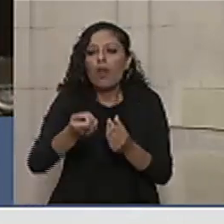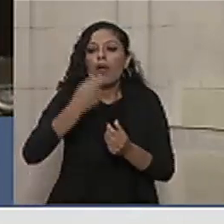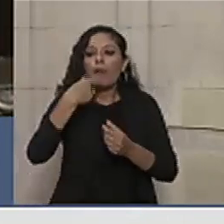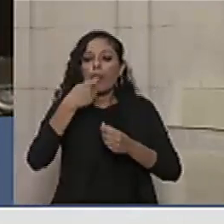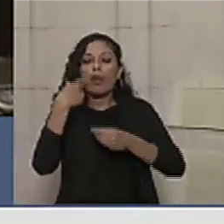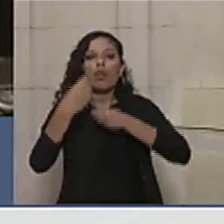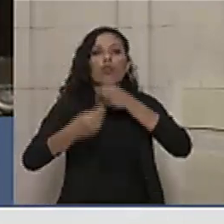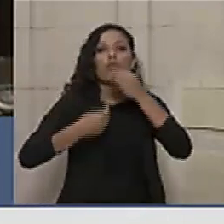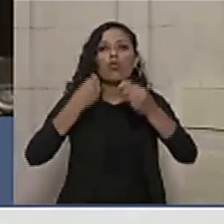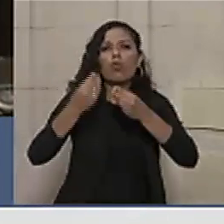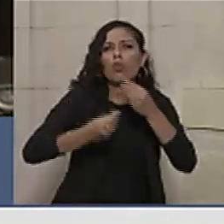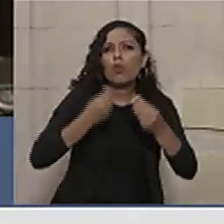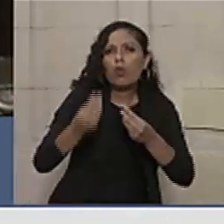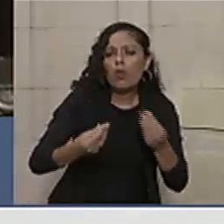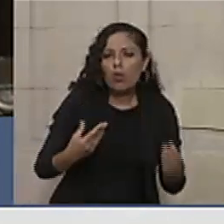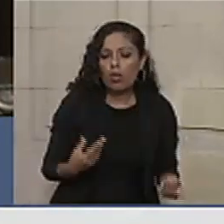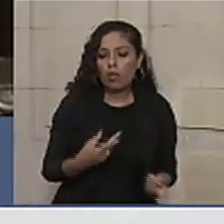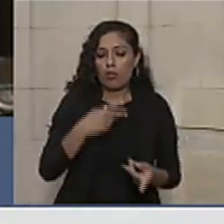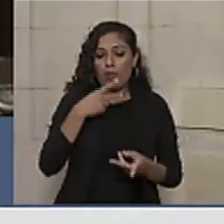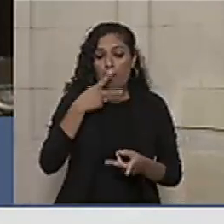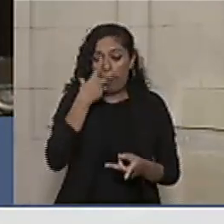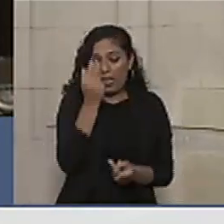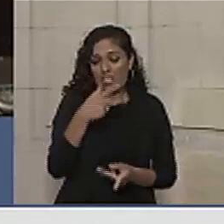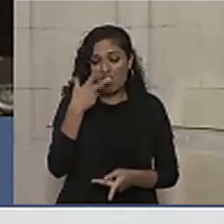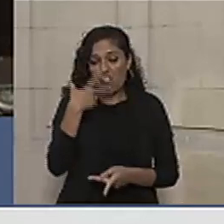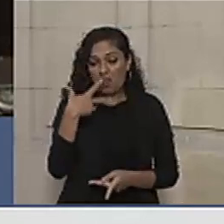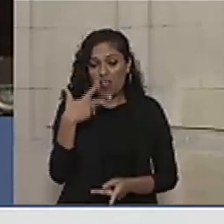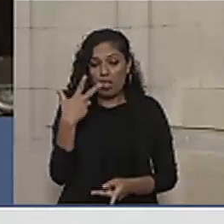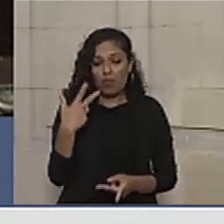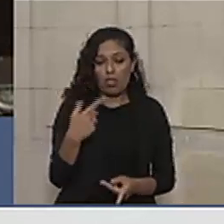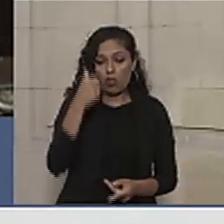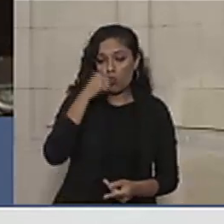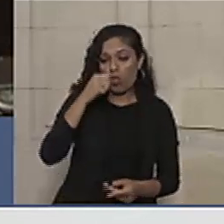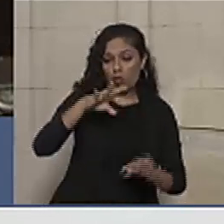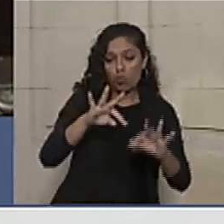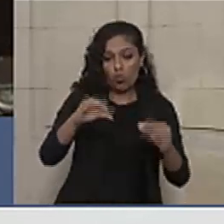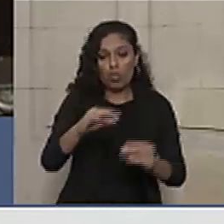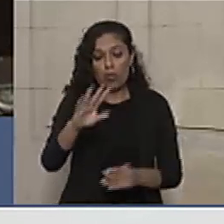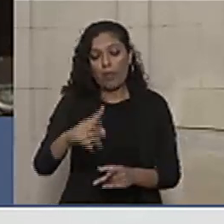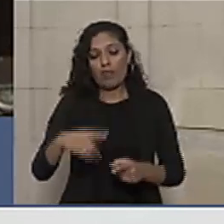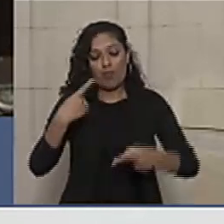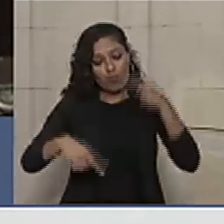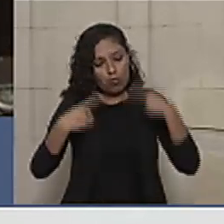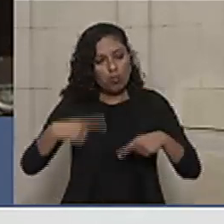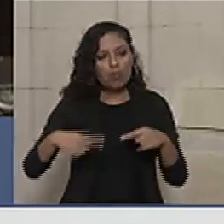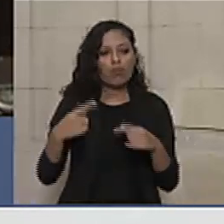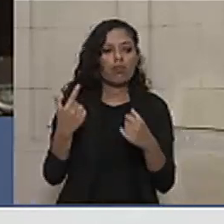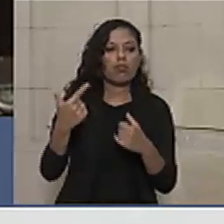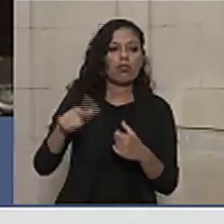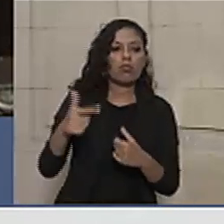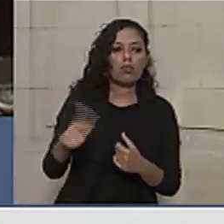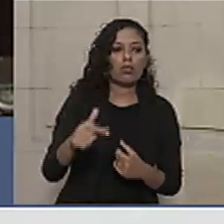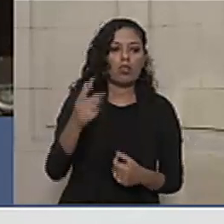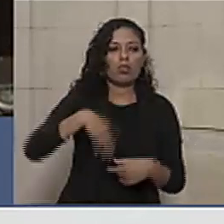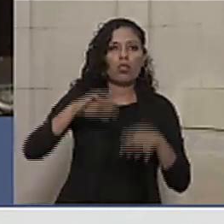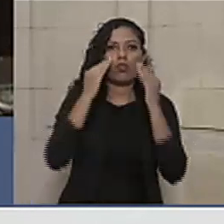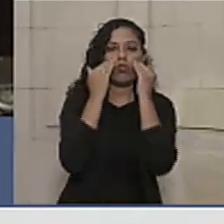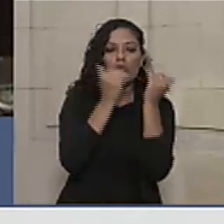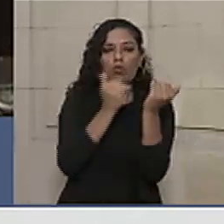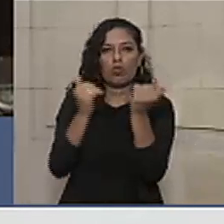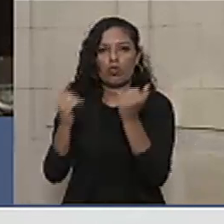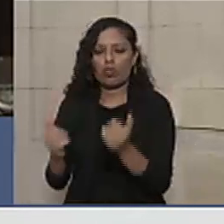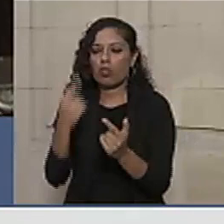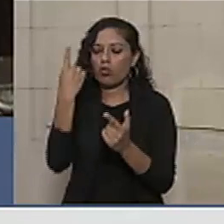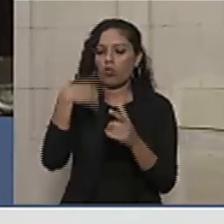muito o boca a boca entre mulheres sem ter realmente uma política. Então nós apresentamos